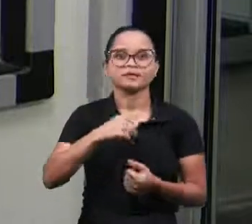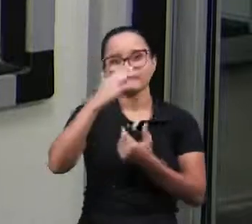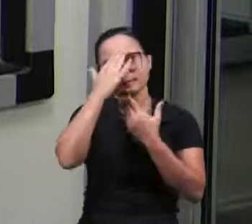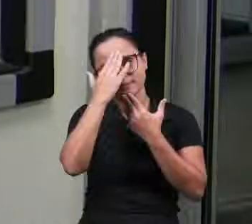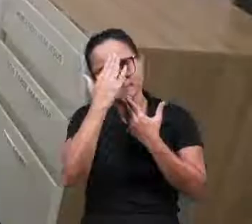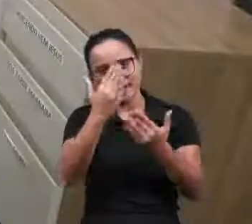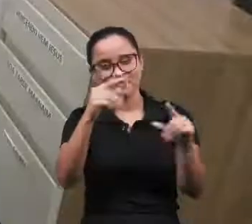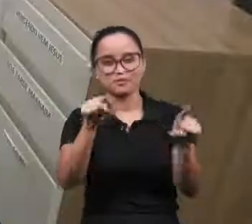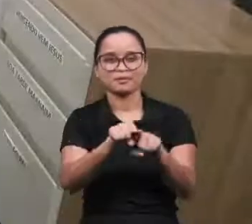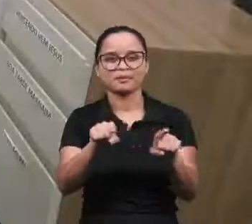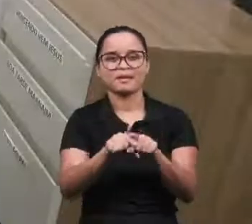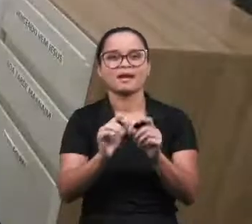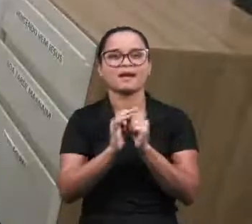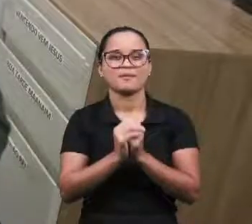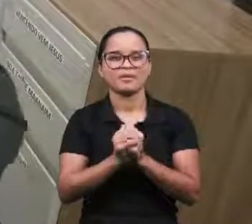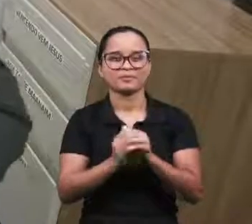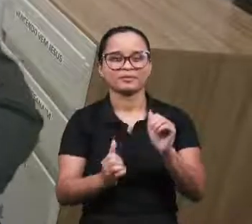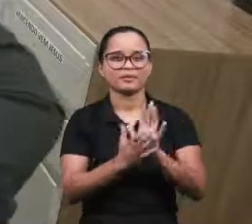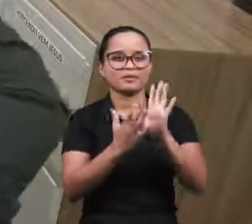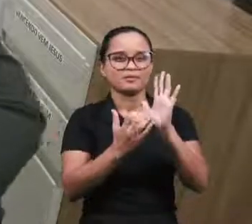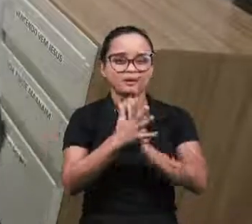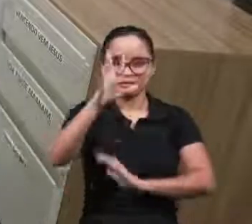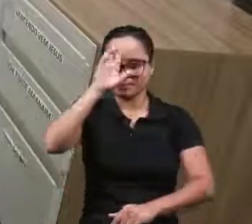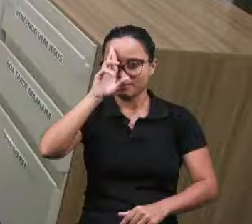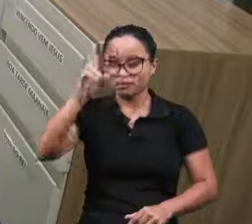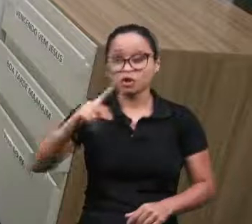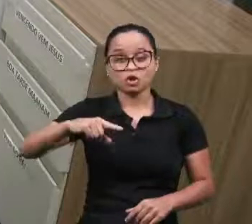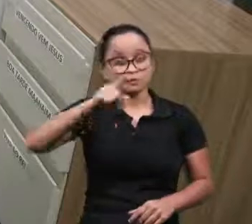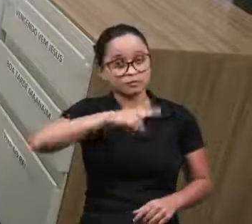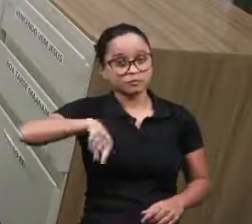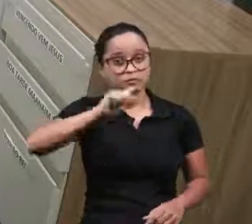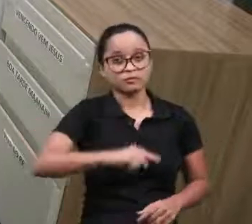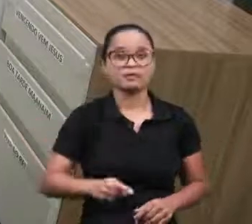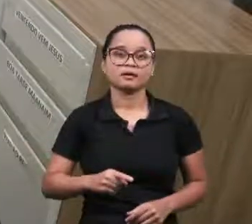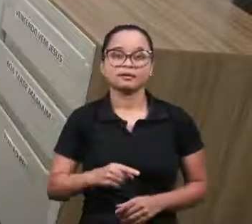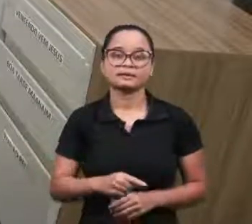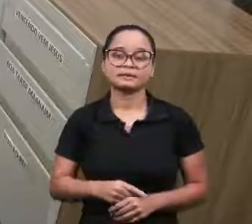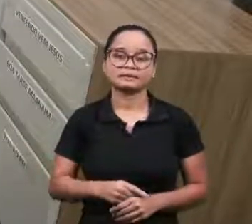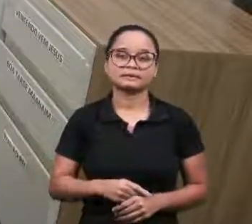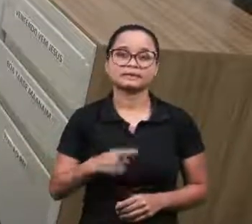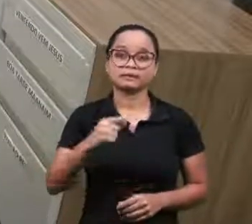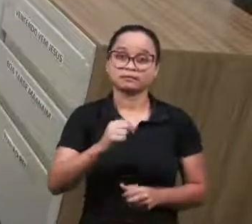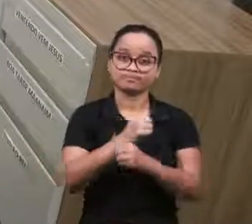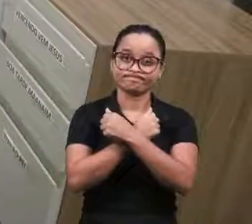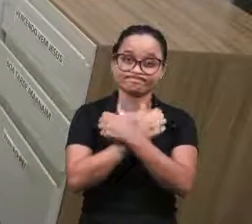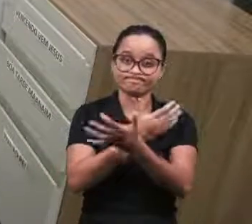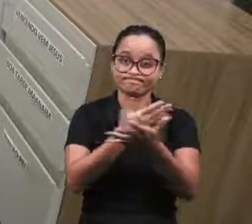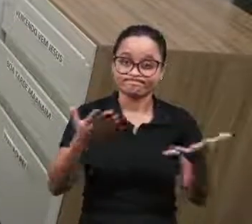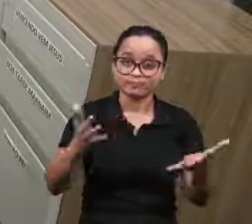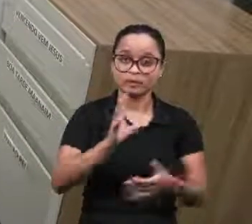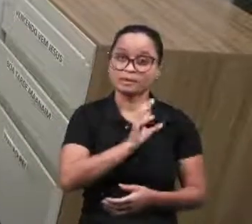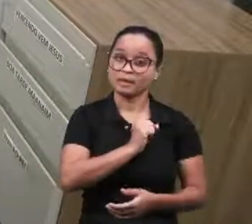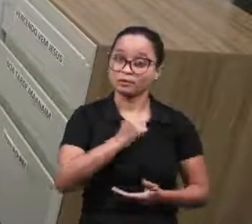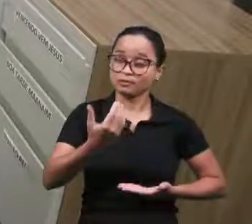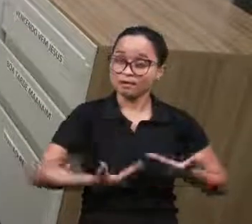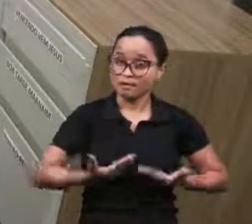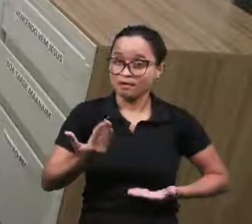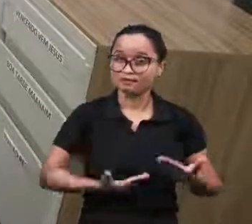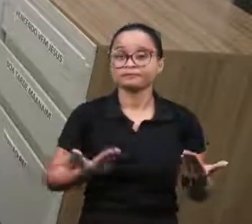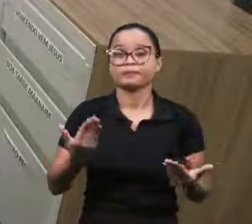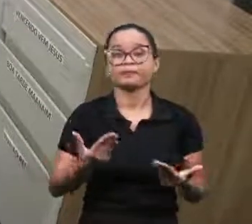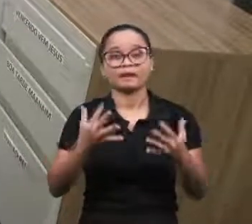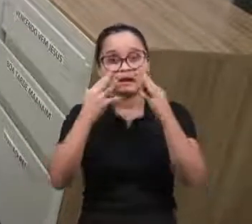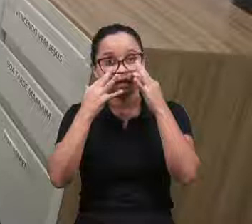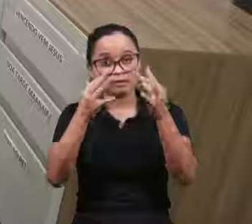também. Amém. Louvado seja o nome do Senhor. Nós queremos nos despedir dos queridos amados irmãos. Os irmãos estejam aí atentos à